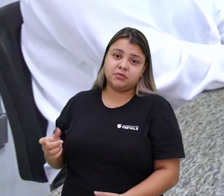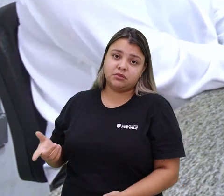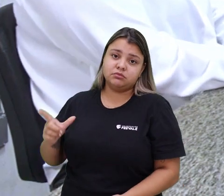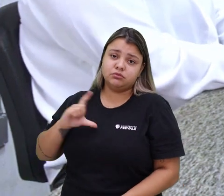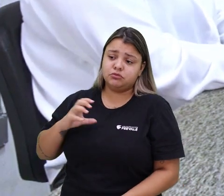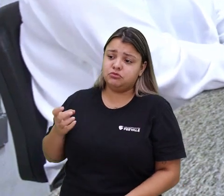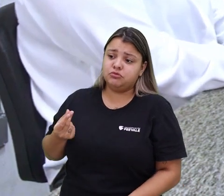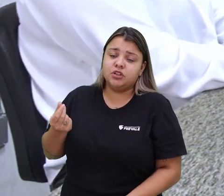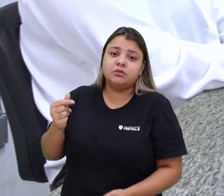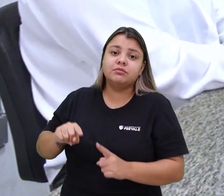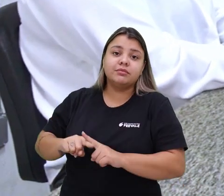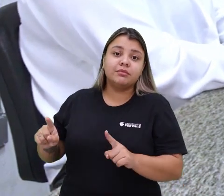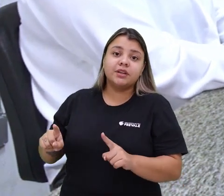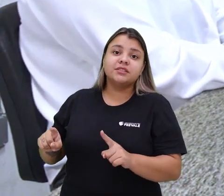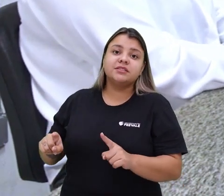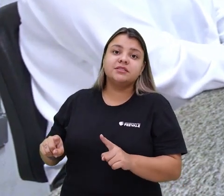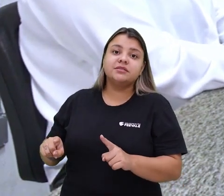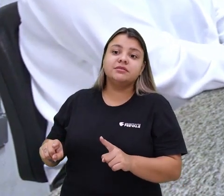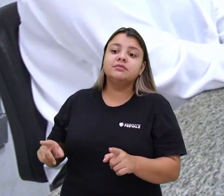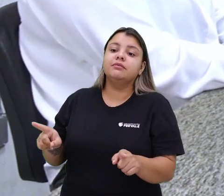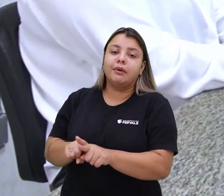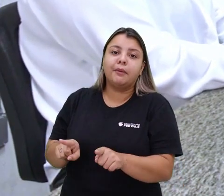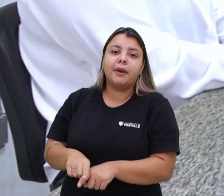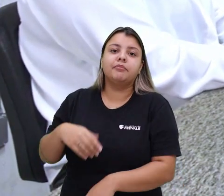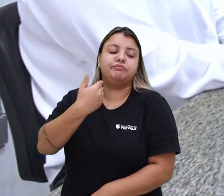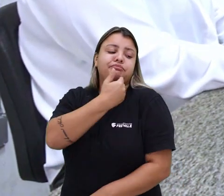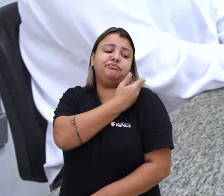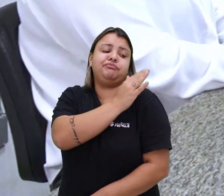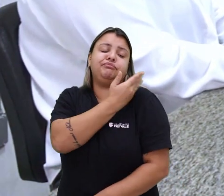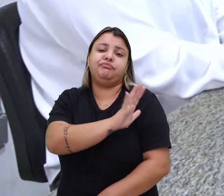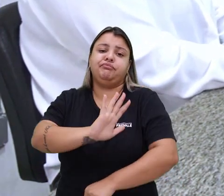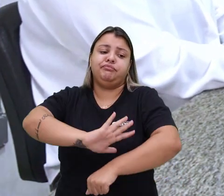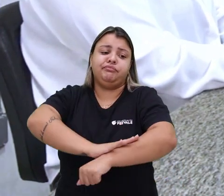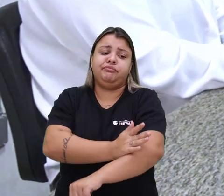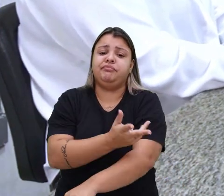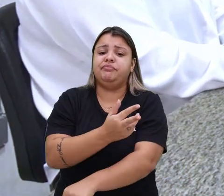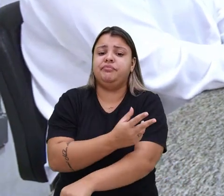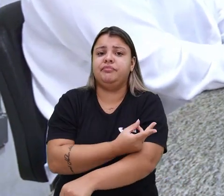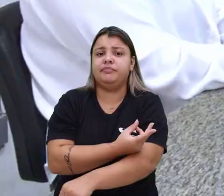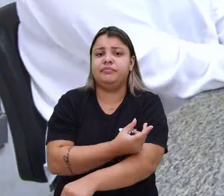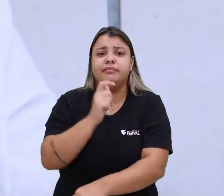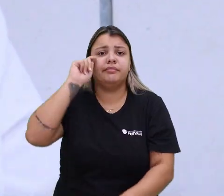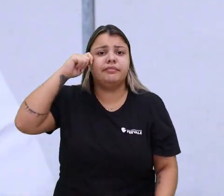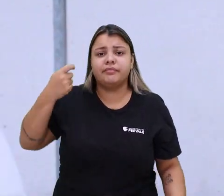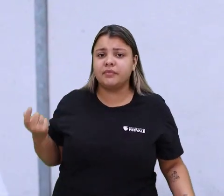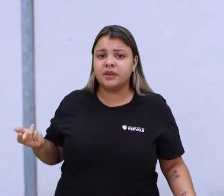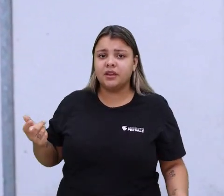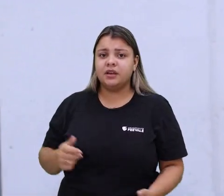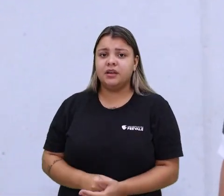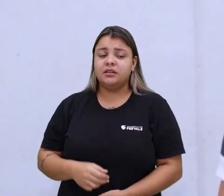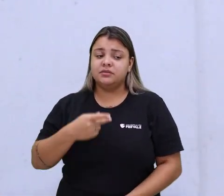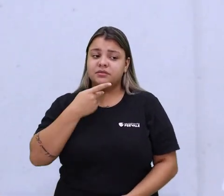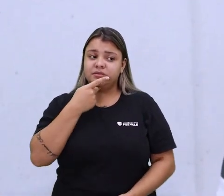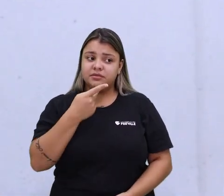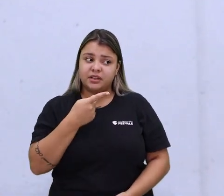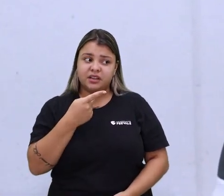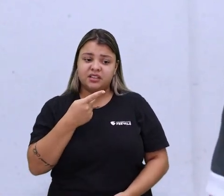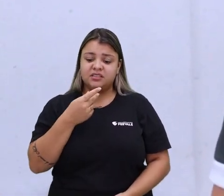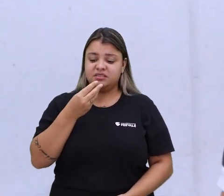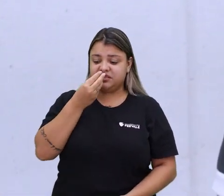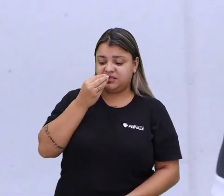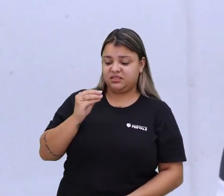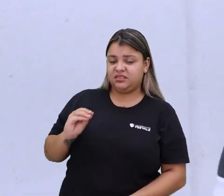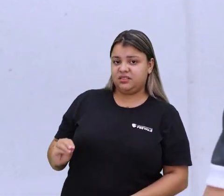uhum por quê Porque né chega o momento que tu começa a ver os olhares tu vê a fala tu vê a forma de tratar